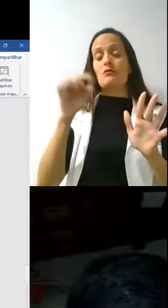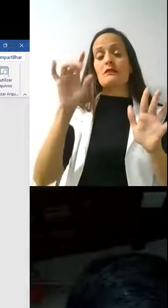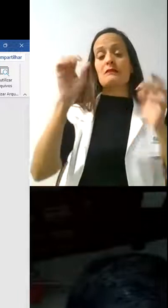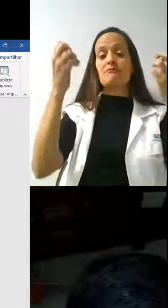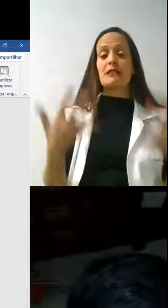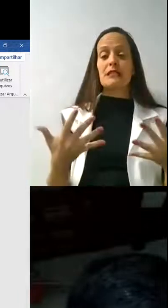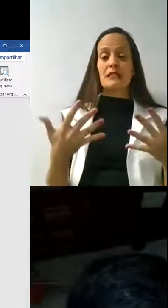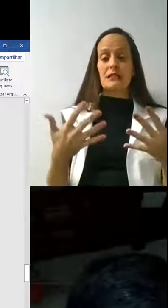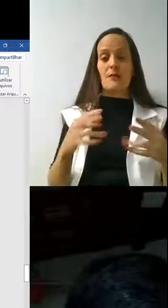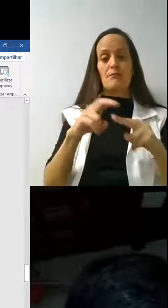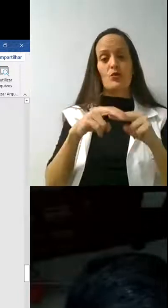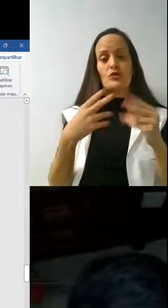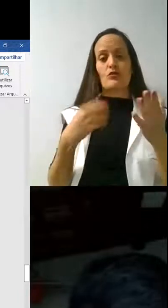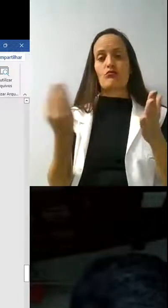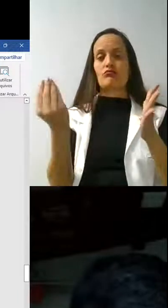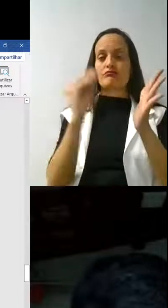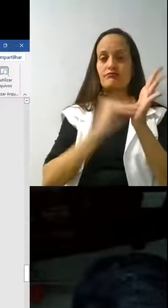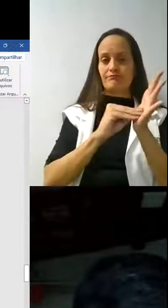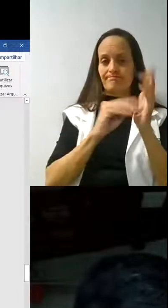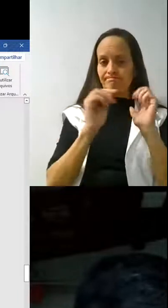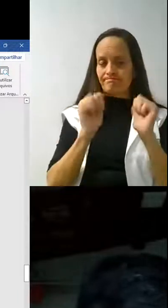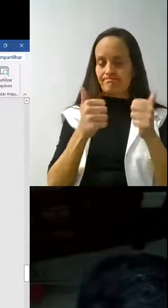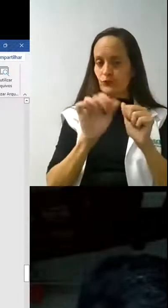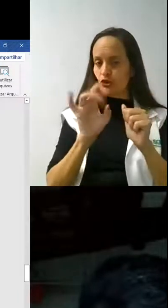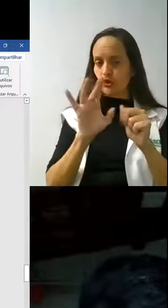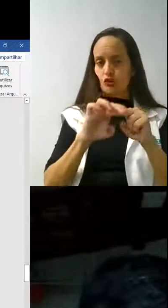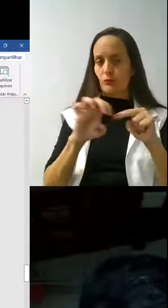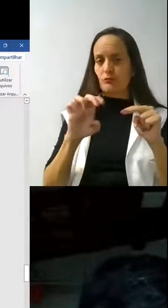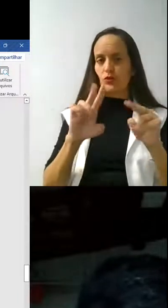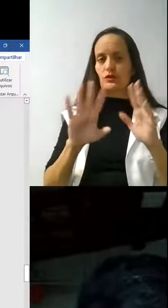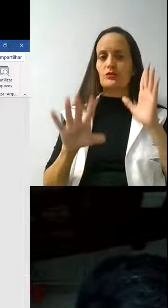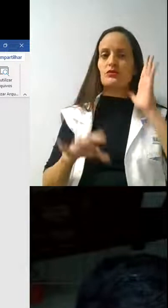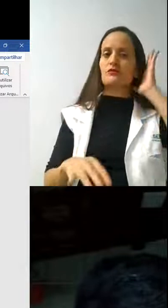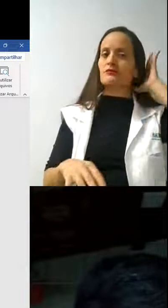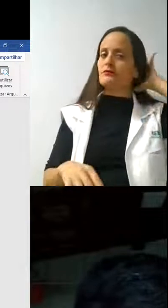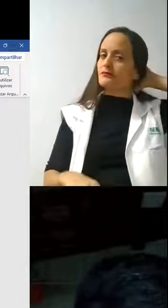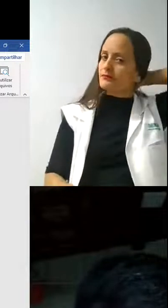escala para vocês, certo? Deixa eu só diminuir aqui.